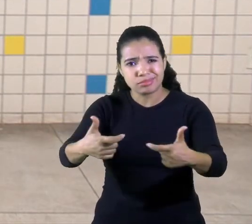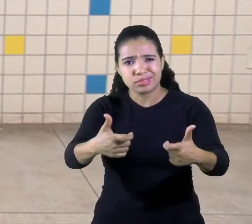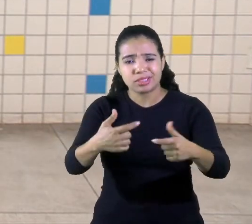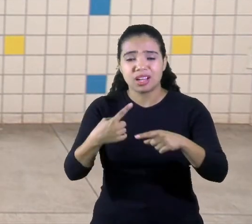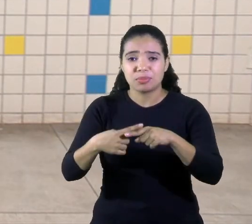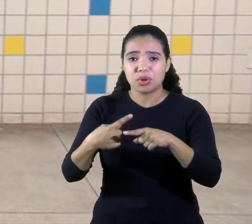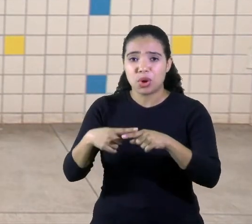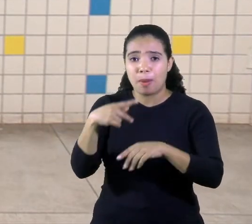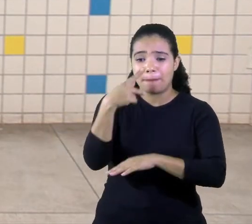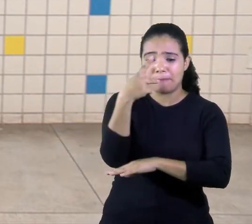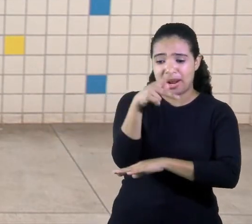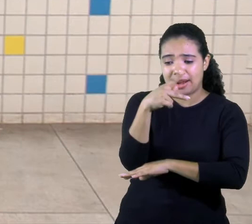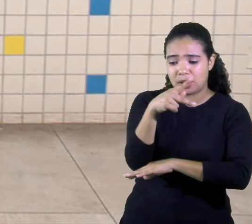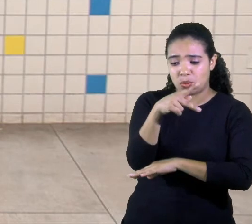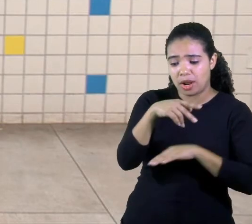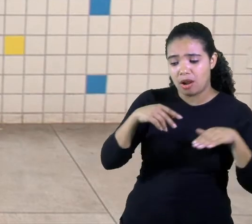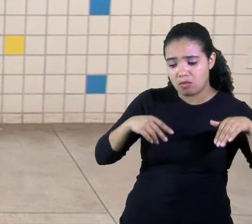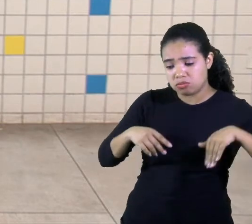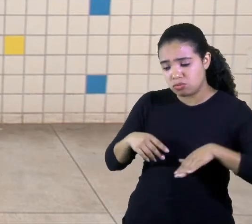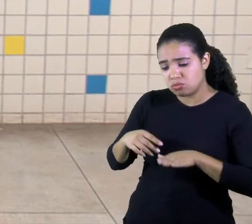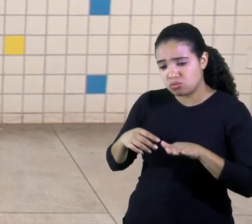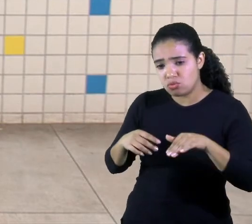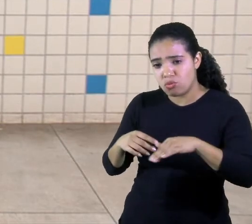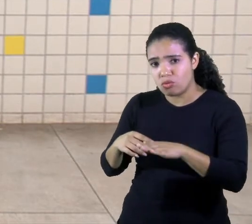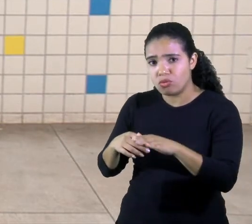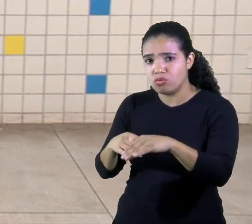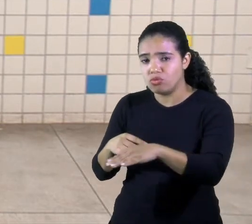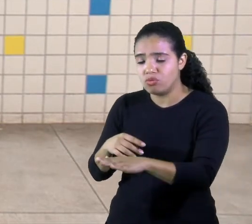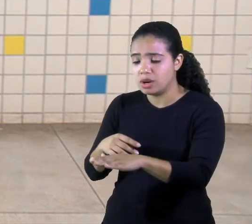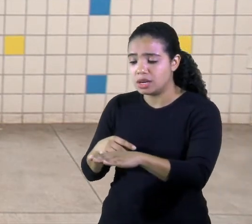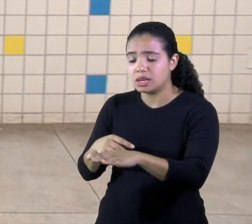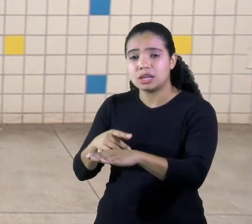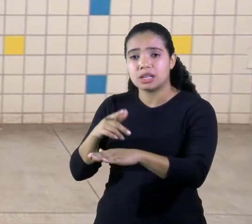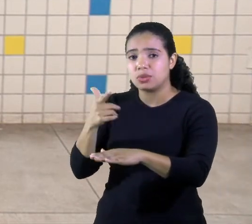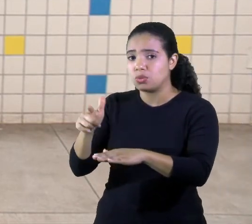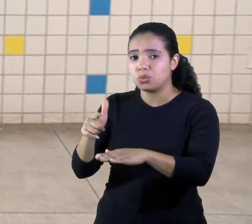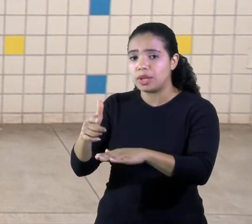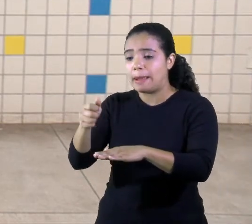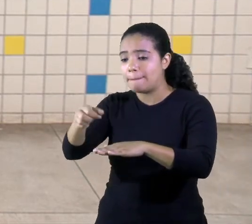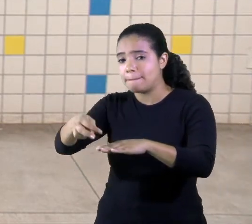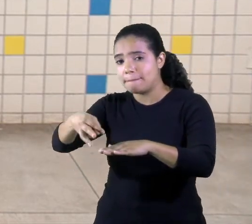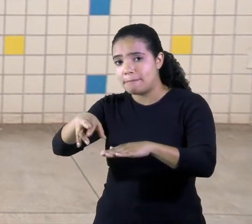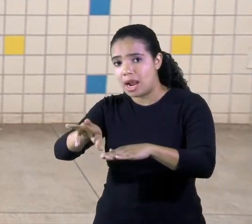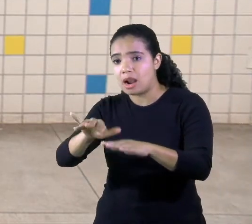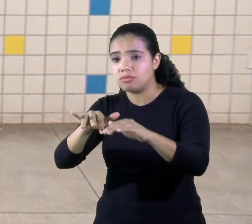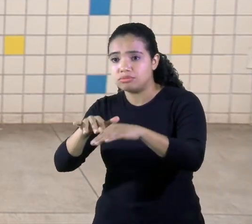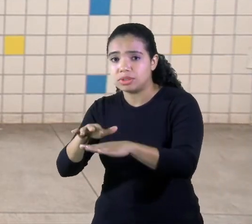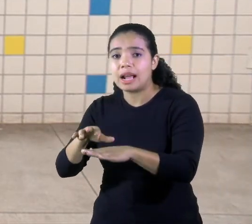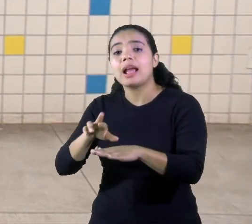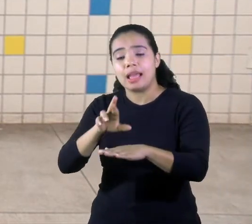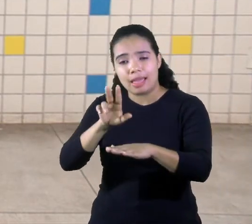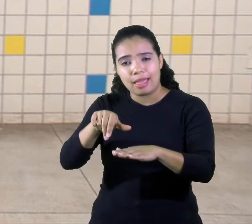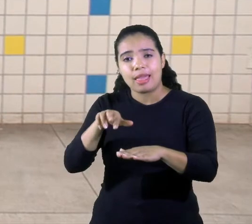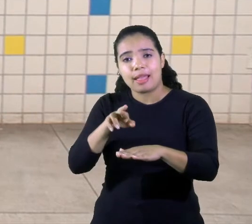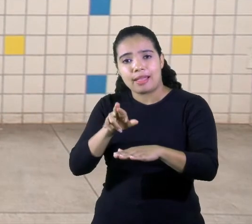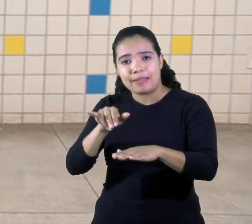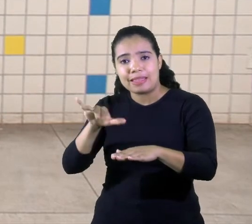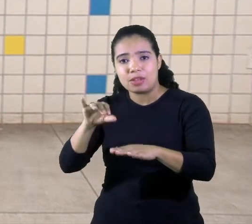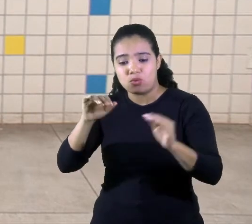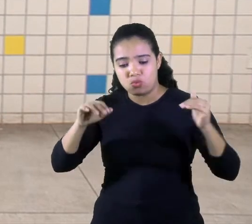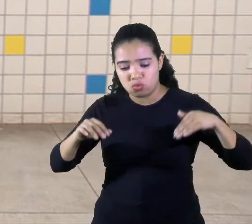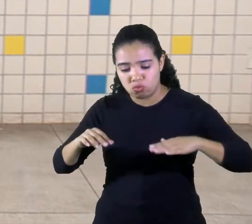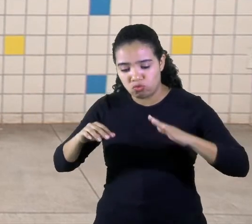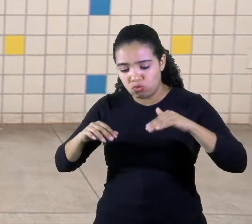é um país que não tem saída para o mar, o escoamento da produção do Paraguai seria pelos rios, os rios da